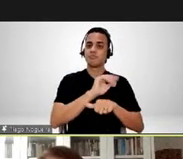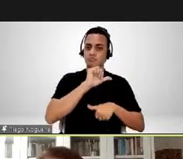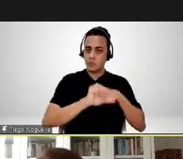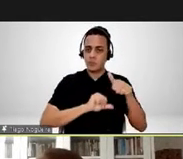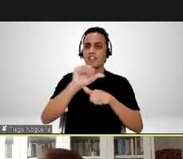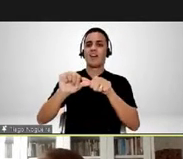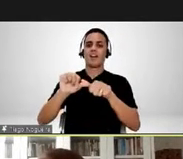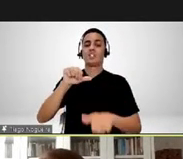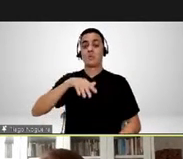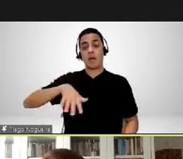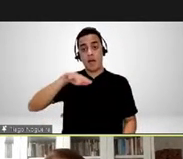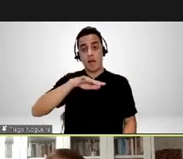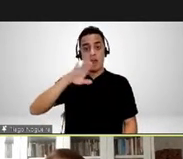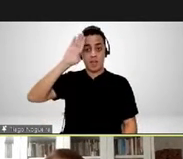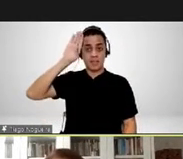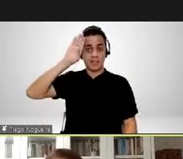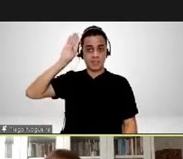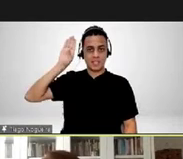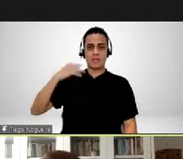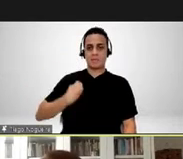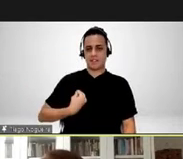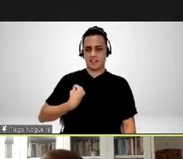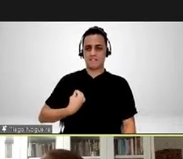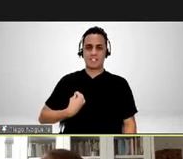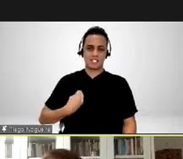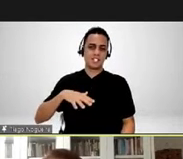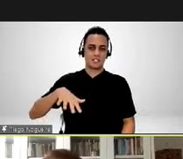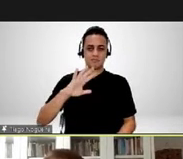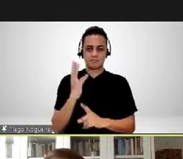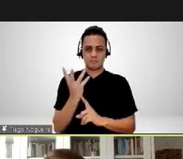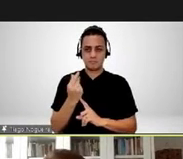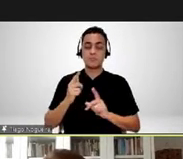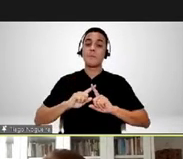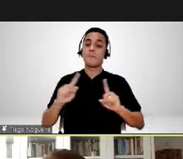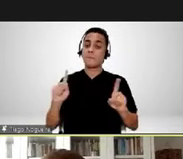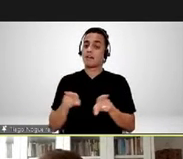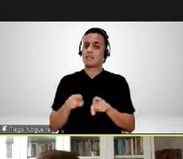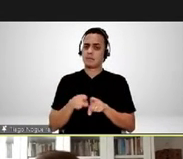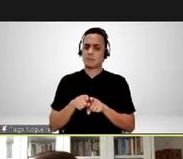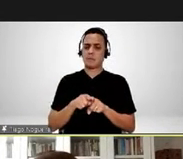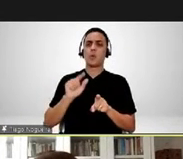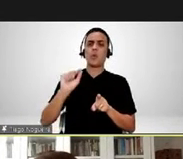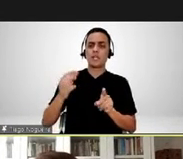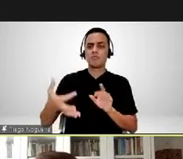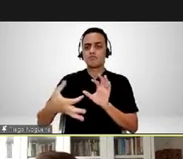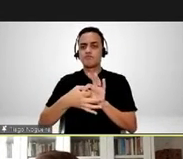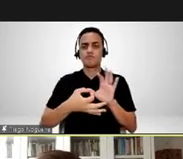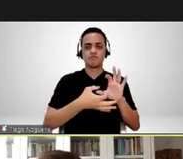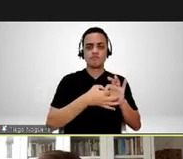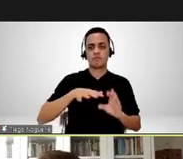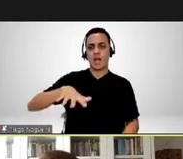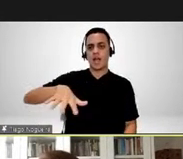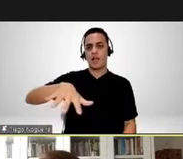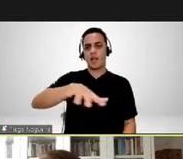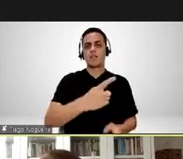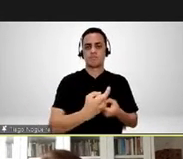vida acadêmica do Centro de Artes, mas também das ações que envolviam essa vida acadêmica, né?